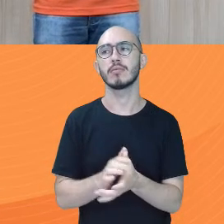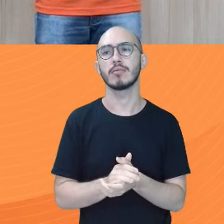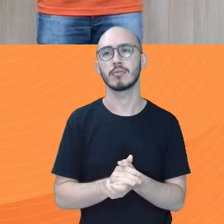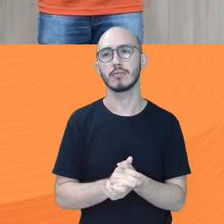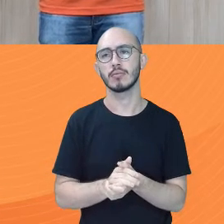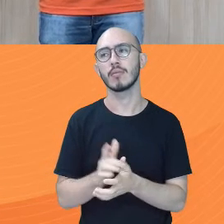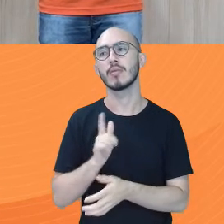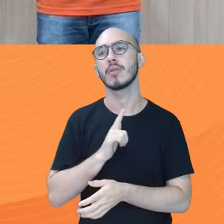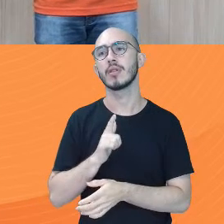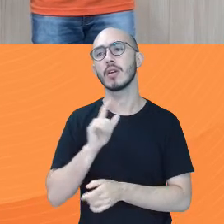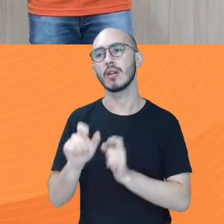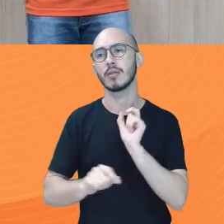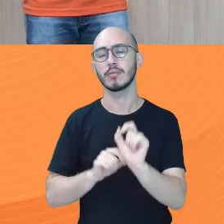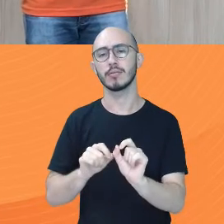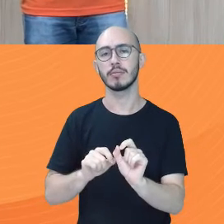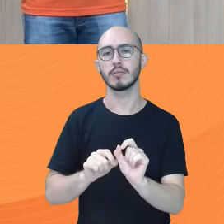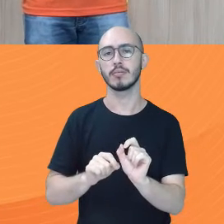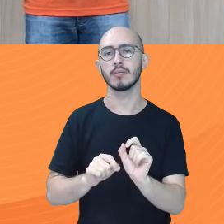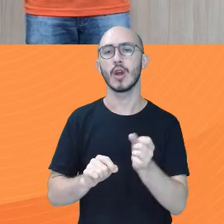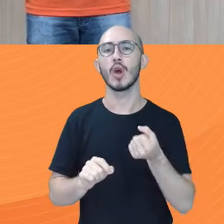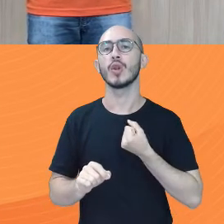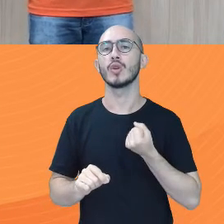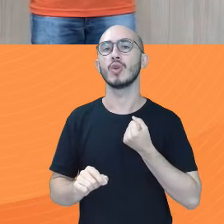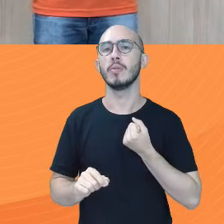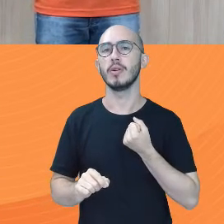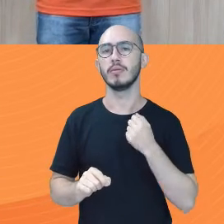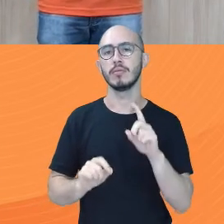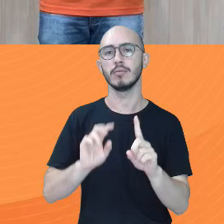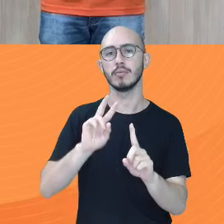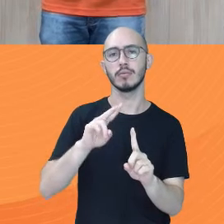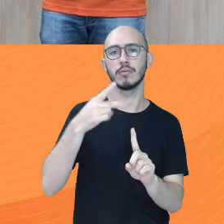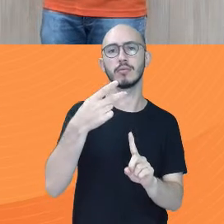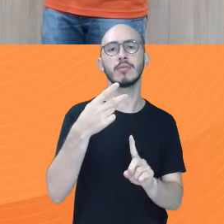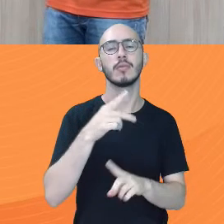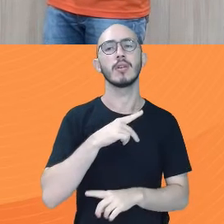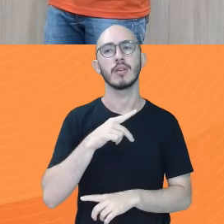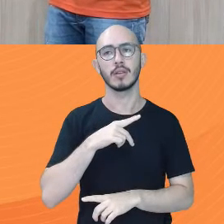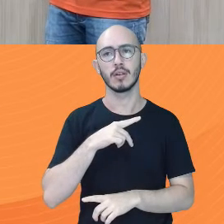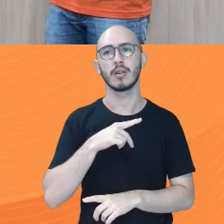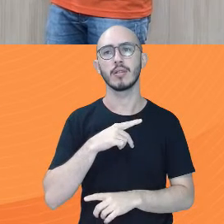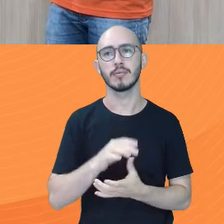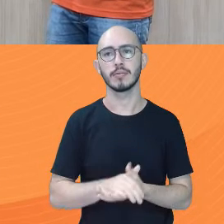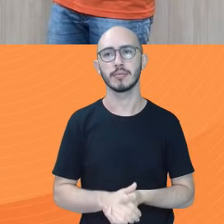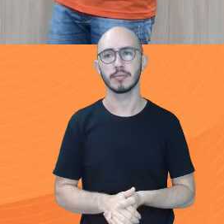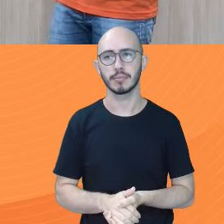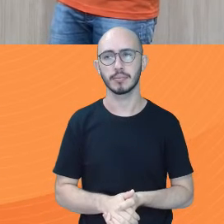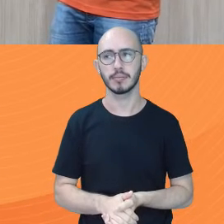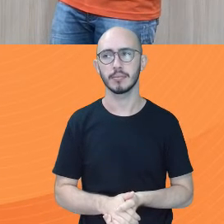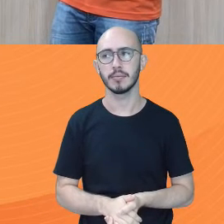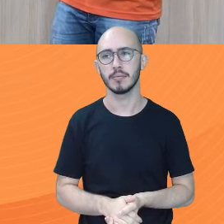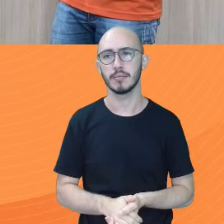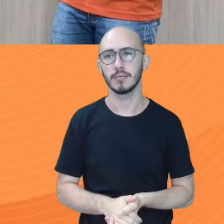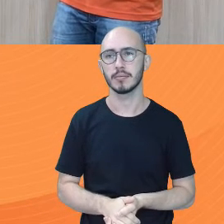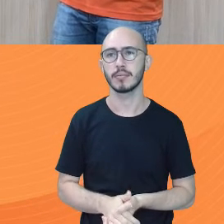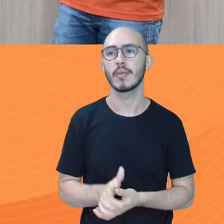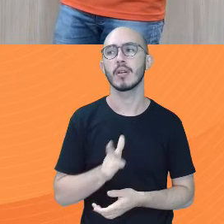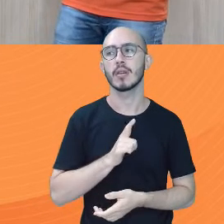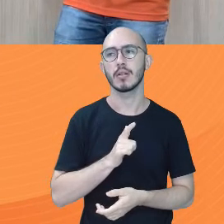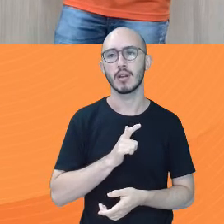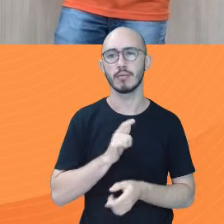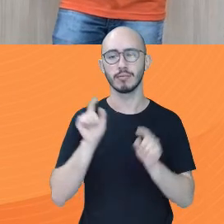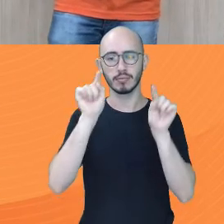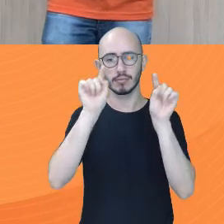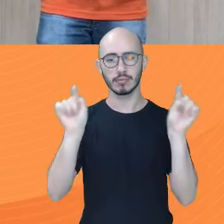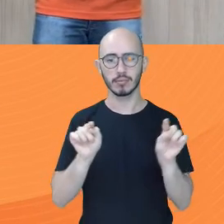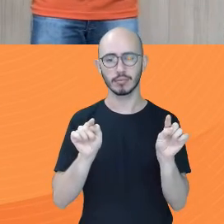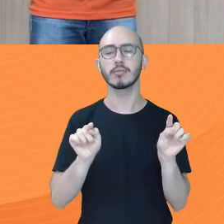quadrado, tá vendo aí o expoente 2, é o quadrado da soma de dois termos, certo? Então, eu tenho aí esse